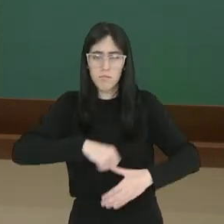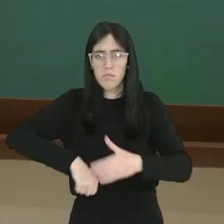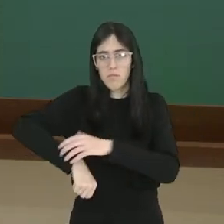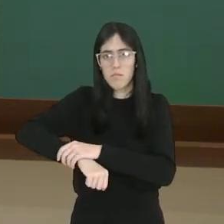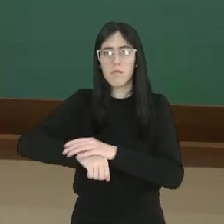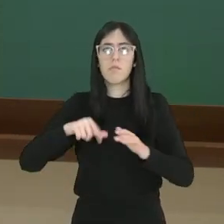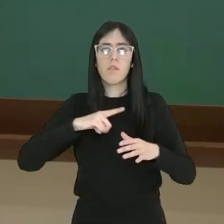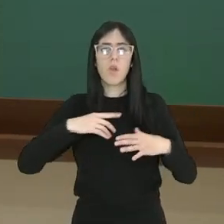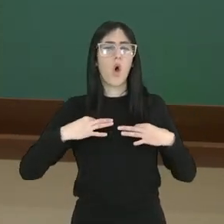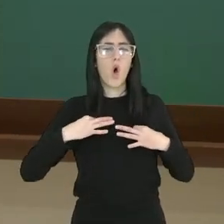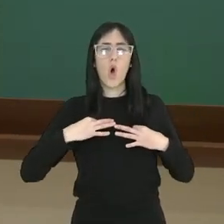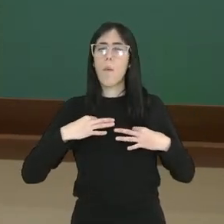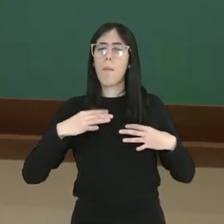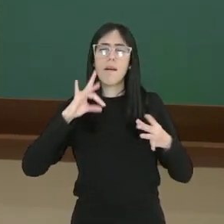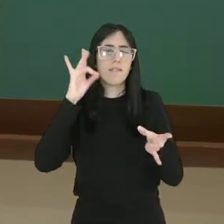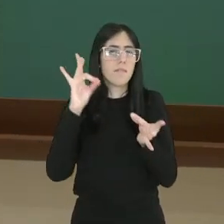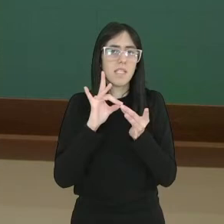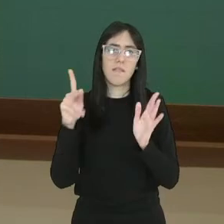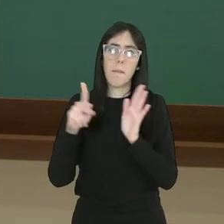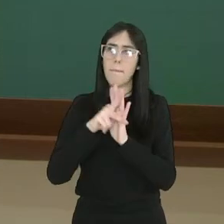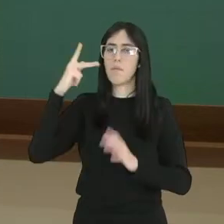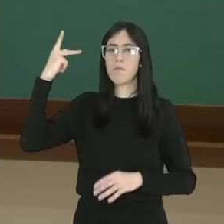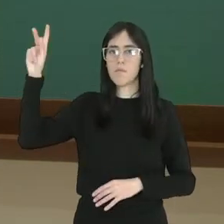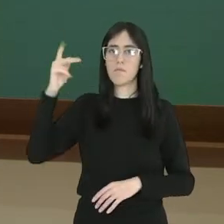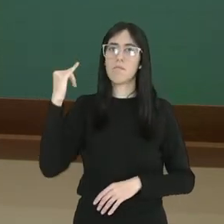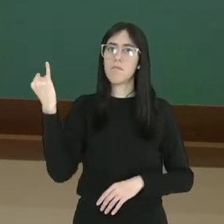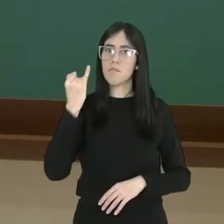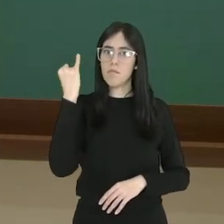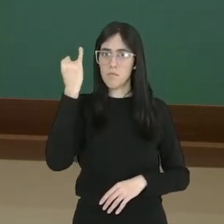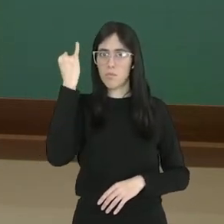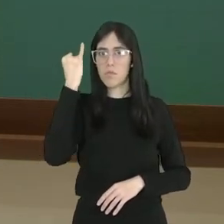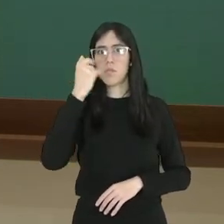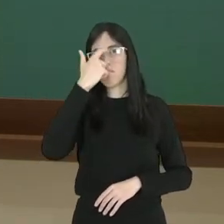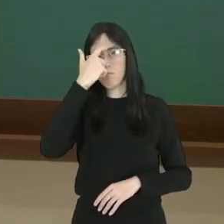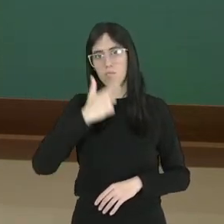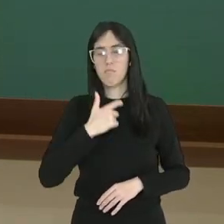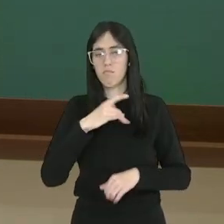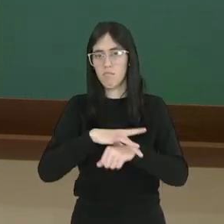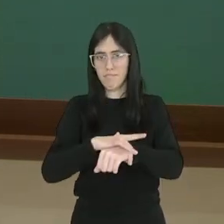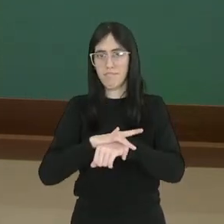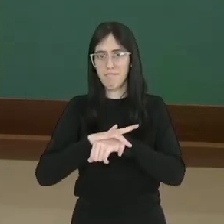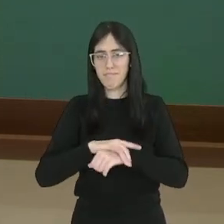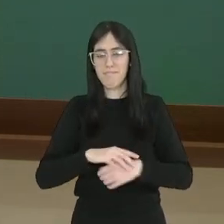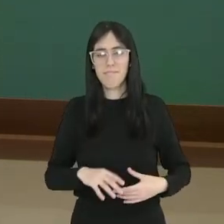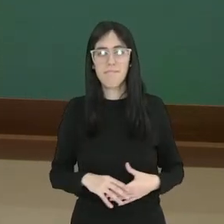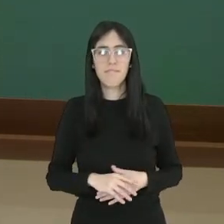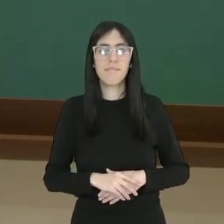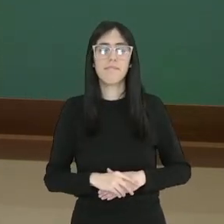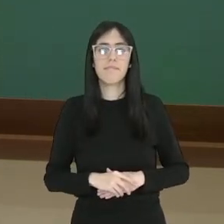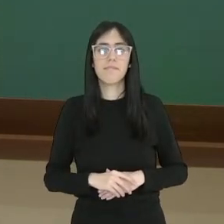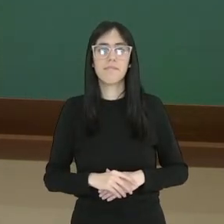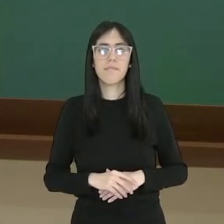boné, todos esses equipamentos que fazem parte do uniforme de um jogador de beisebol.